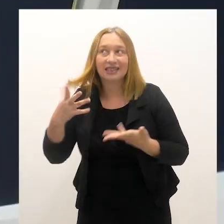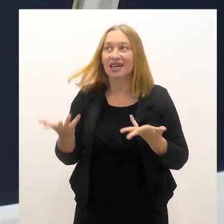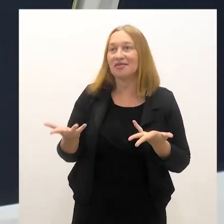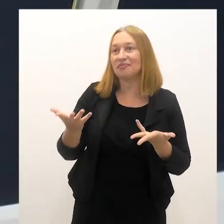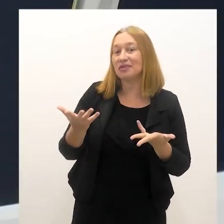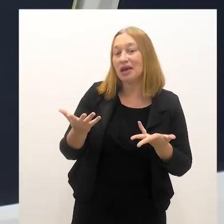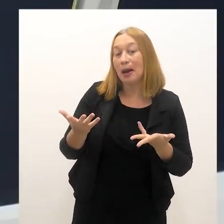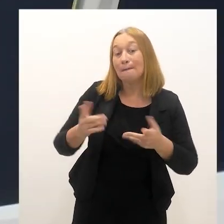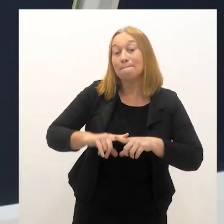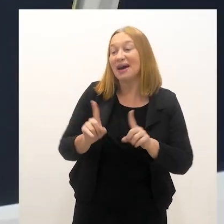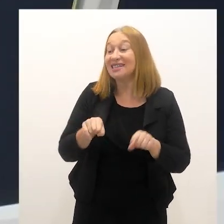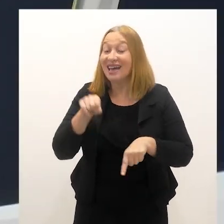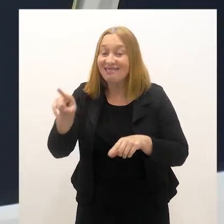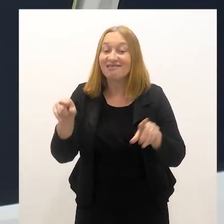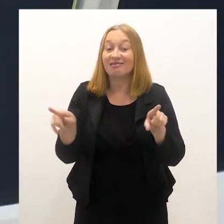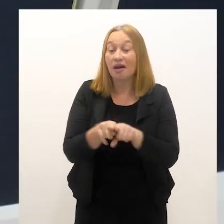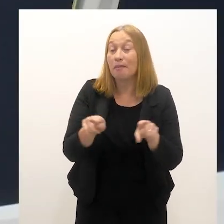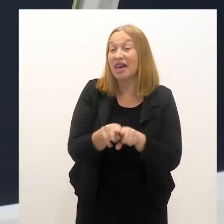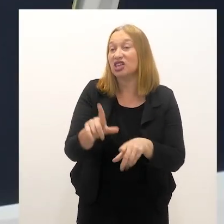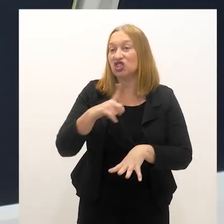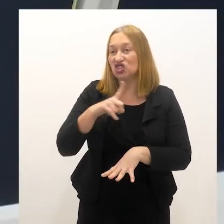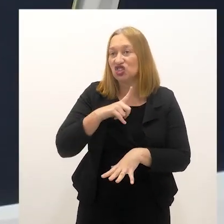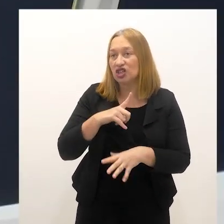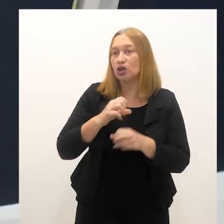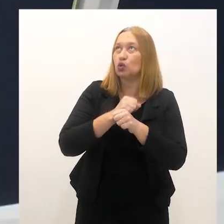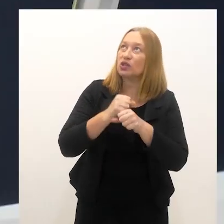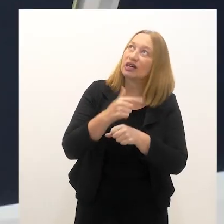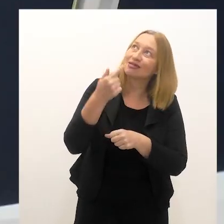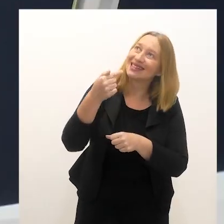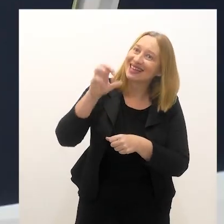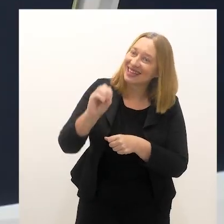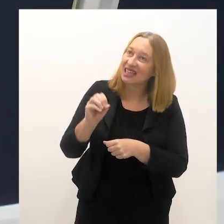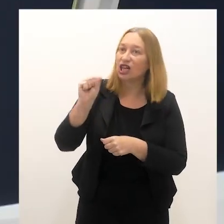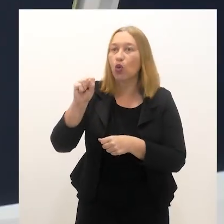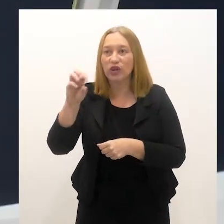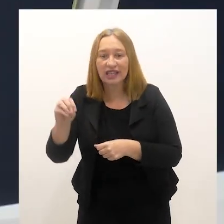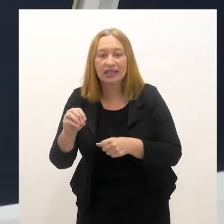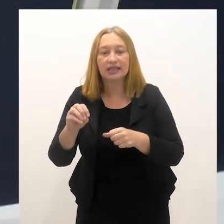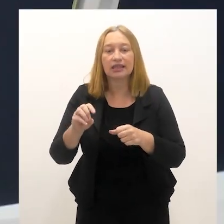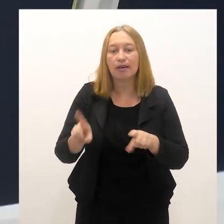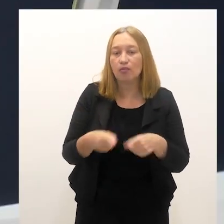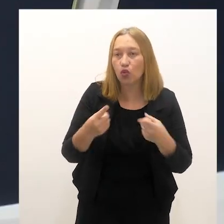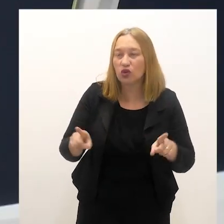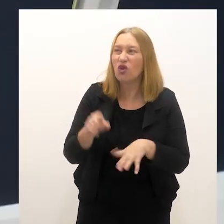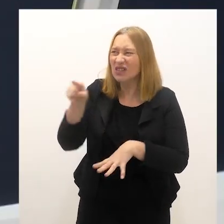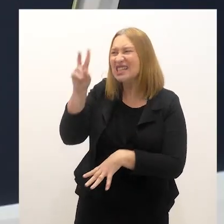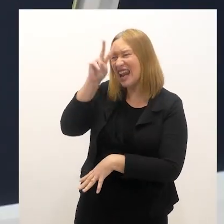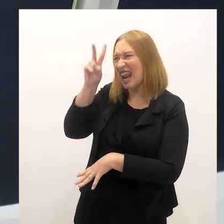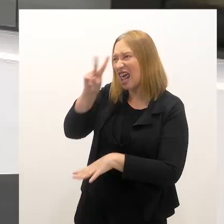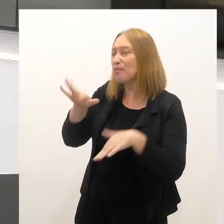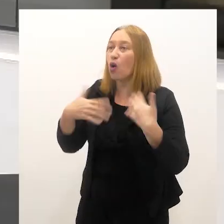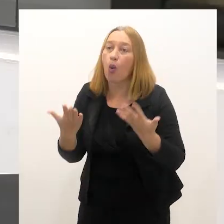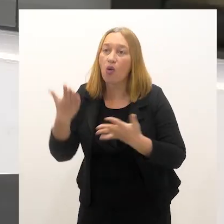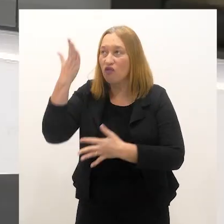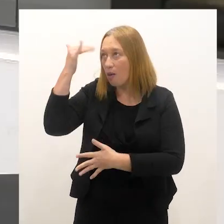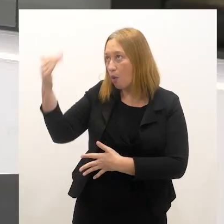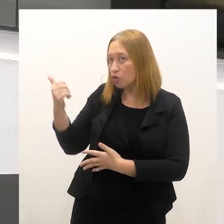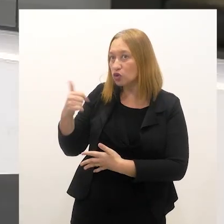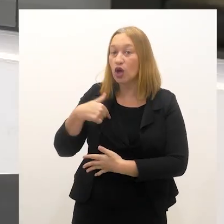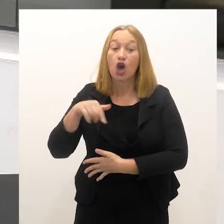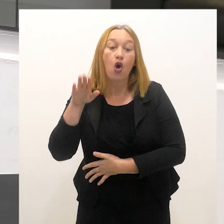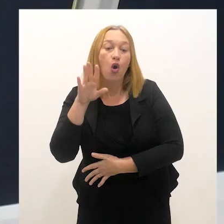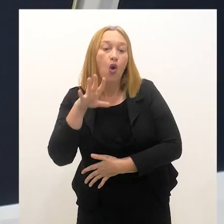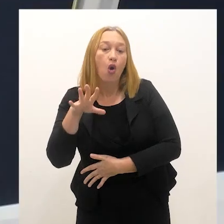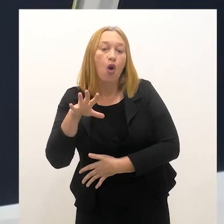Eliana, mas ali também tinha música dos anos 70 e 80, Você lembra nacional os e cantores?